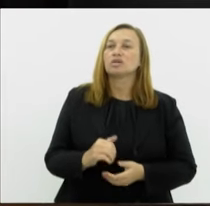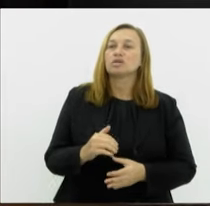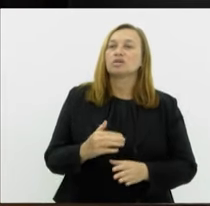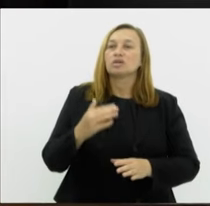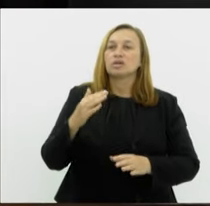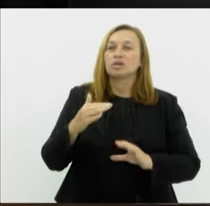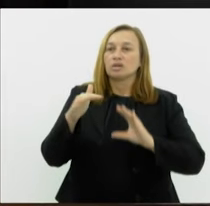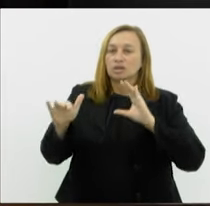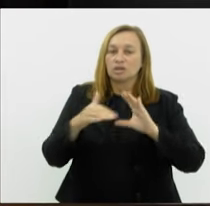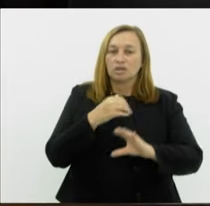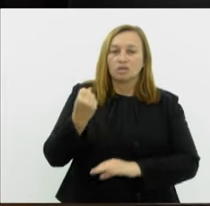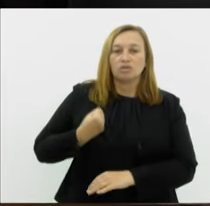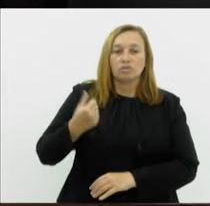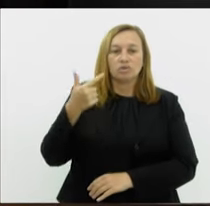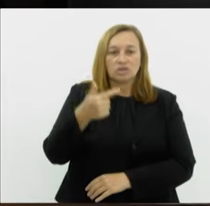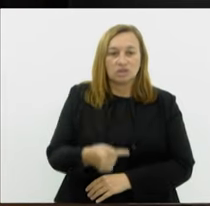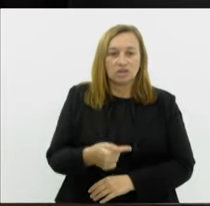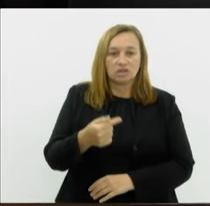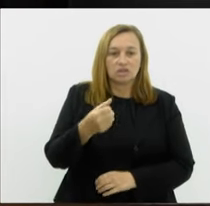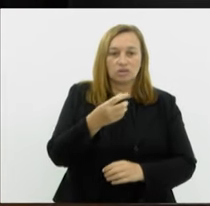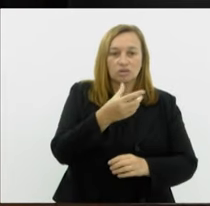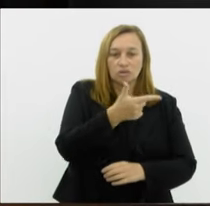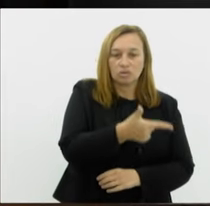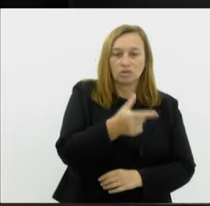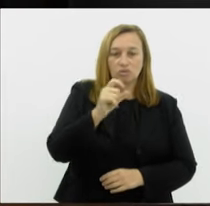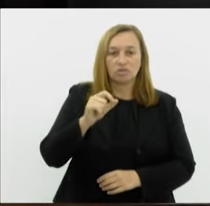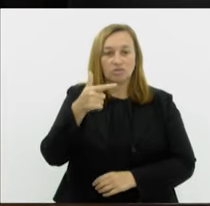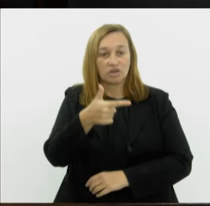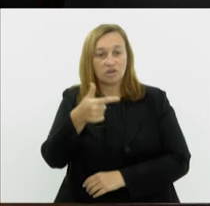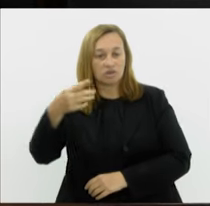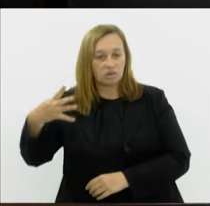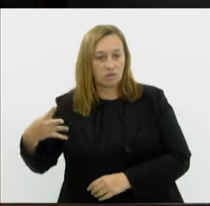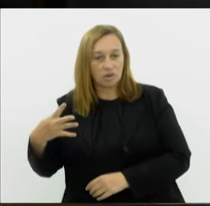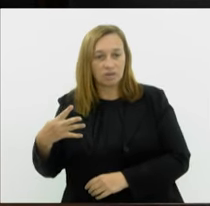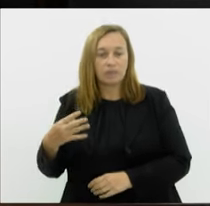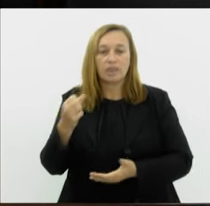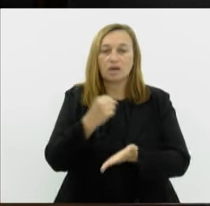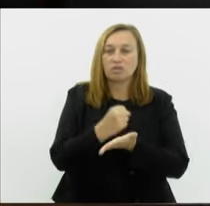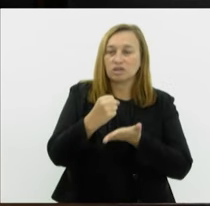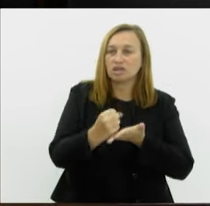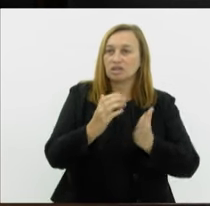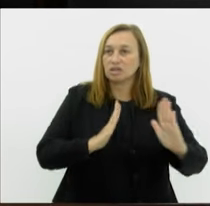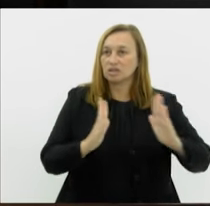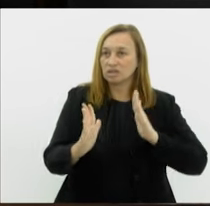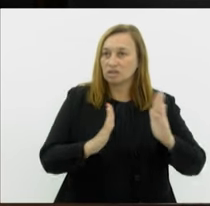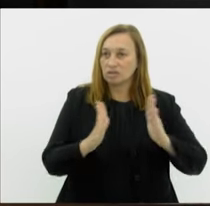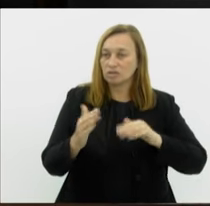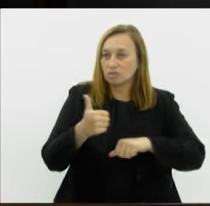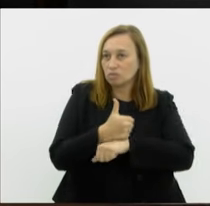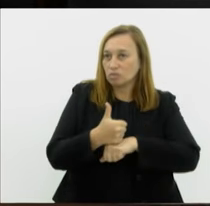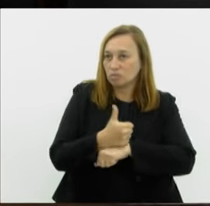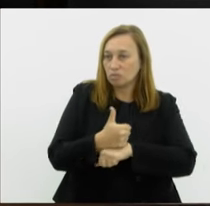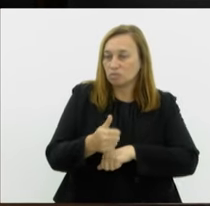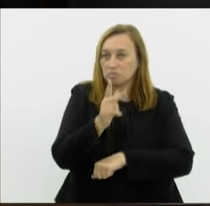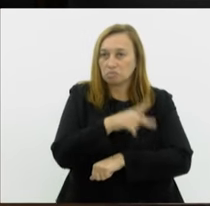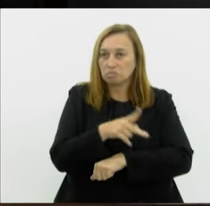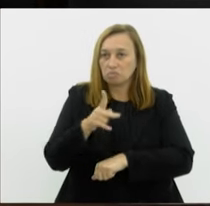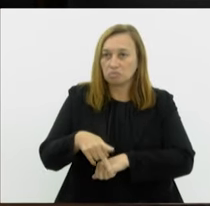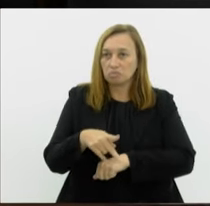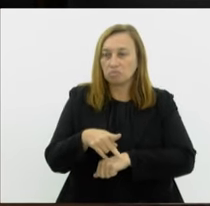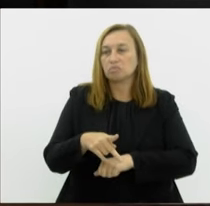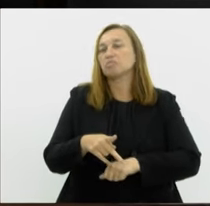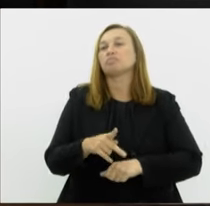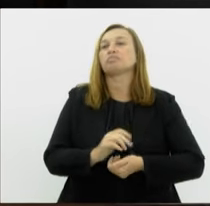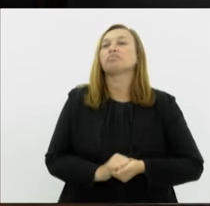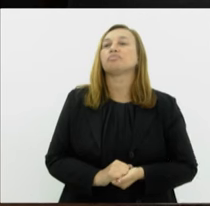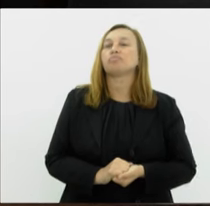número 7 de 2024, que dispõe sobre a contratação de pessoal por tempo determinado para o exercício